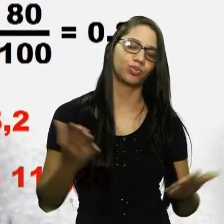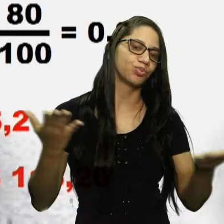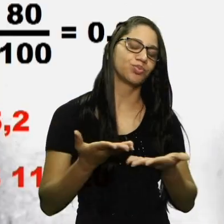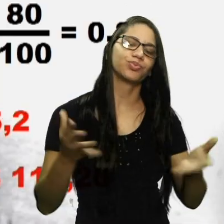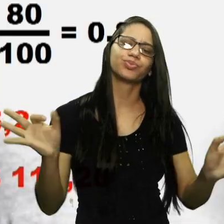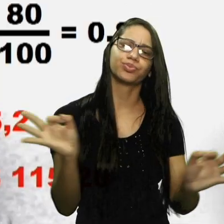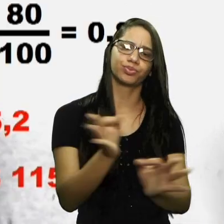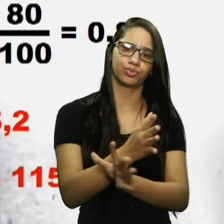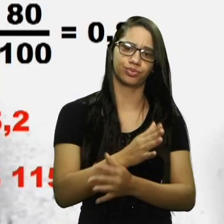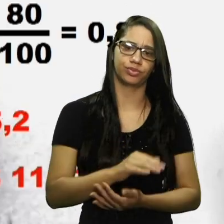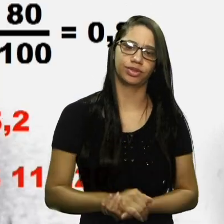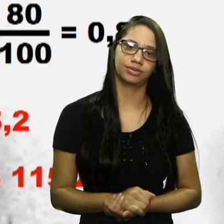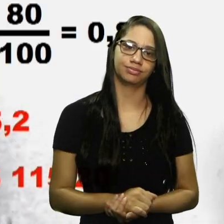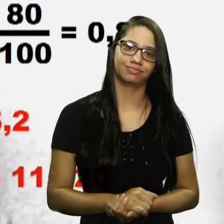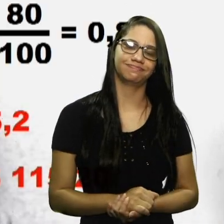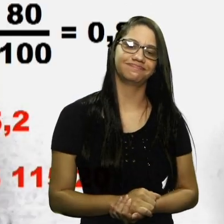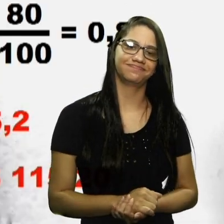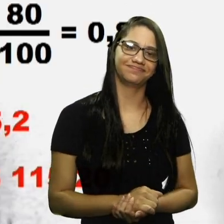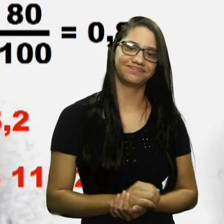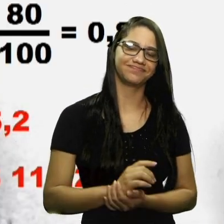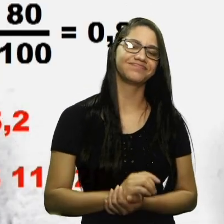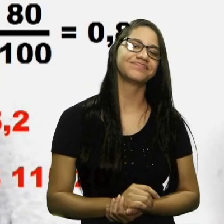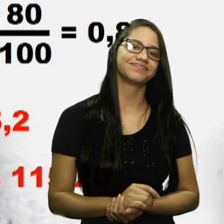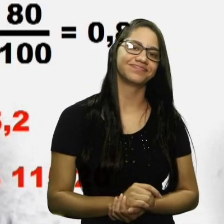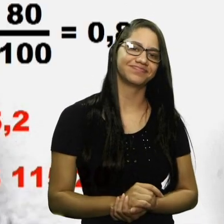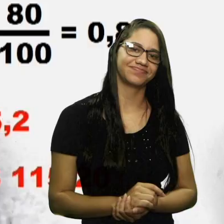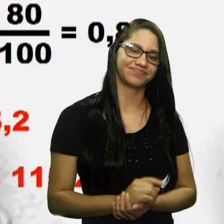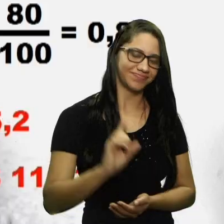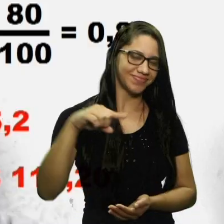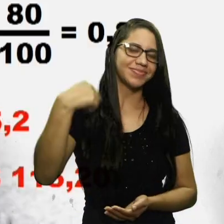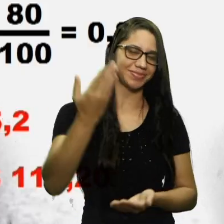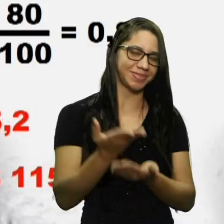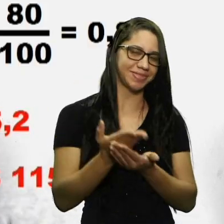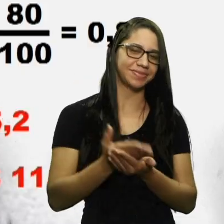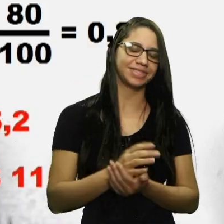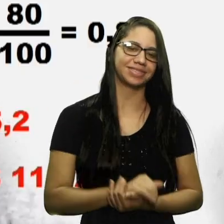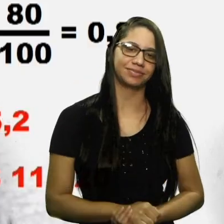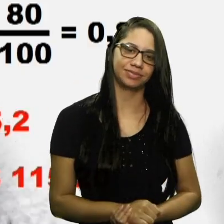Bem, pessoal, hoje terminamos a nossa aula. Esperamos vocês nas próximas aulas que virão pela aí.